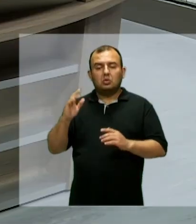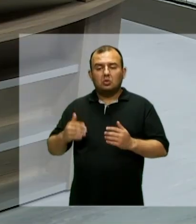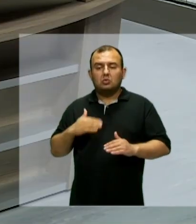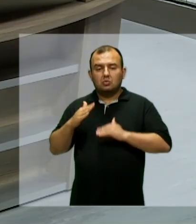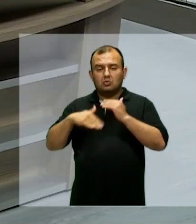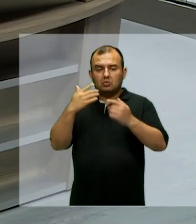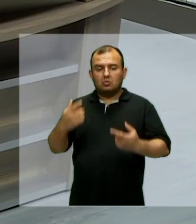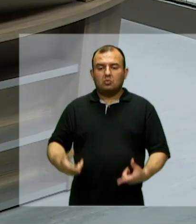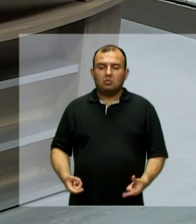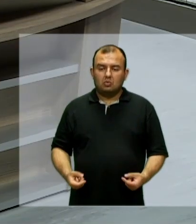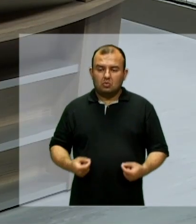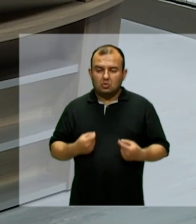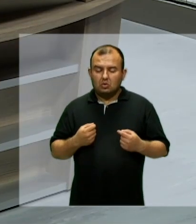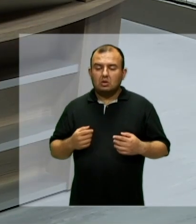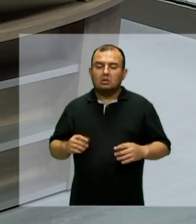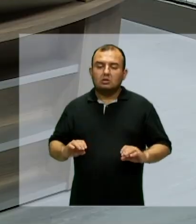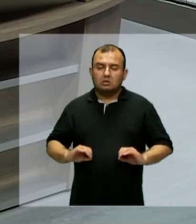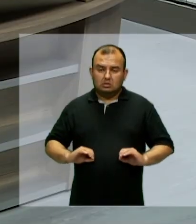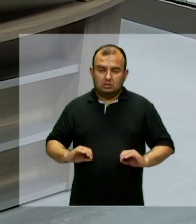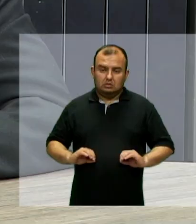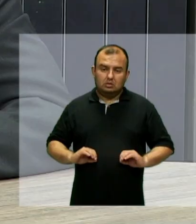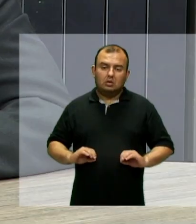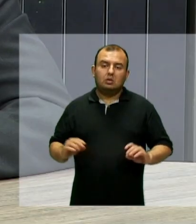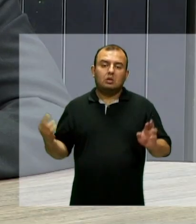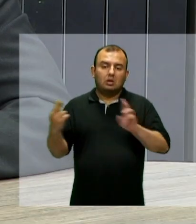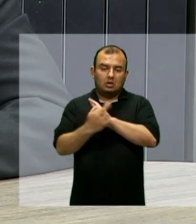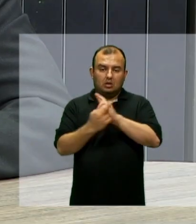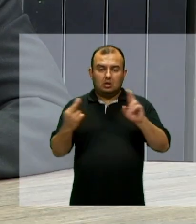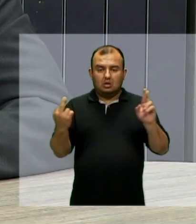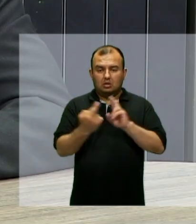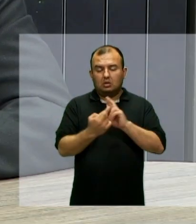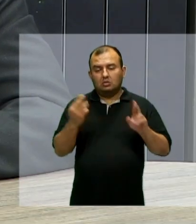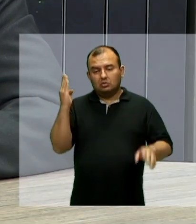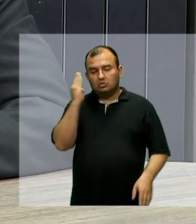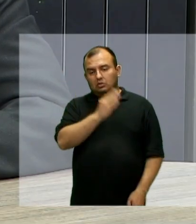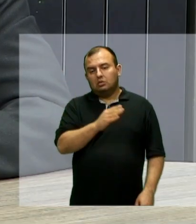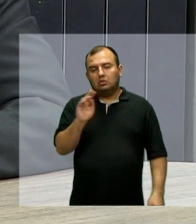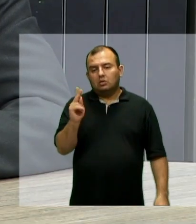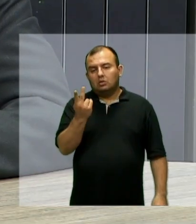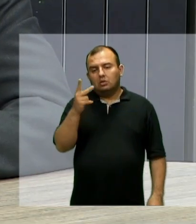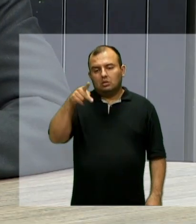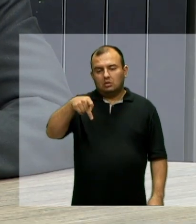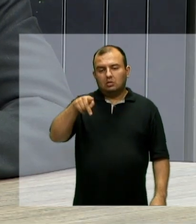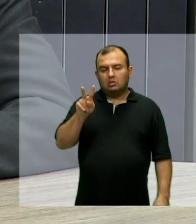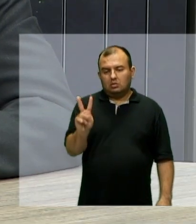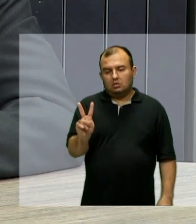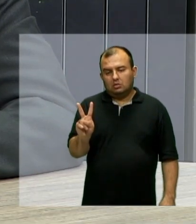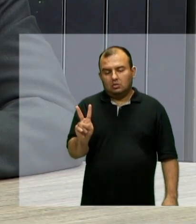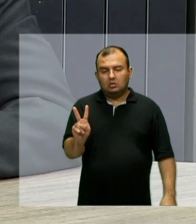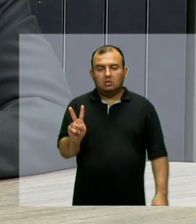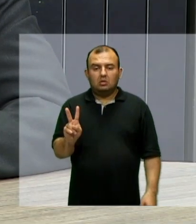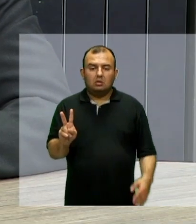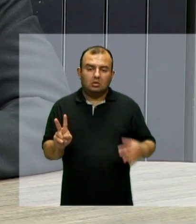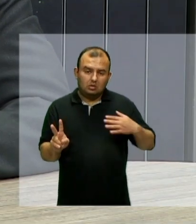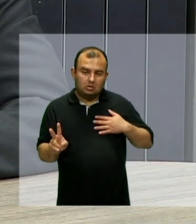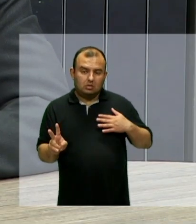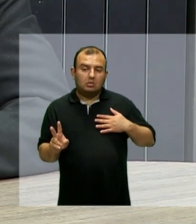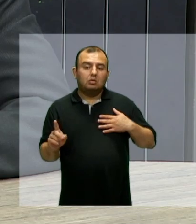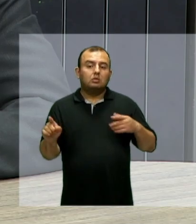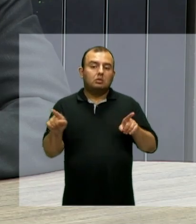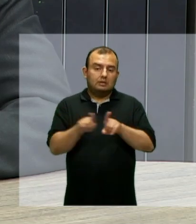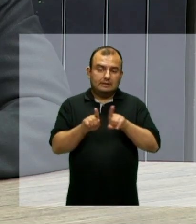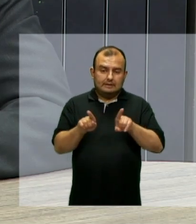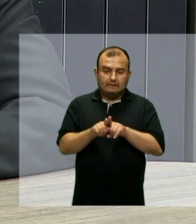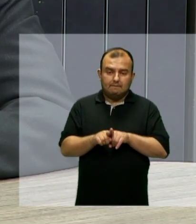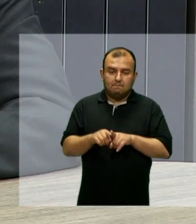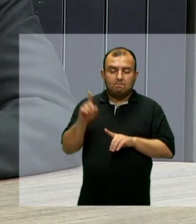de colo de útero. O câncer de colo de útero está diretamente relacionado com o HPV, né? E de mama também. Então, com a